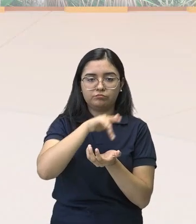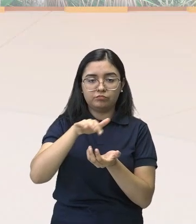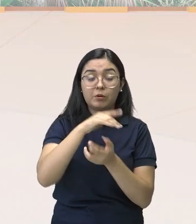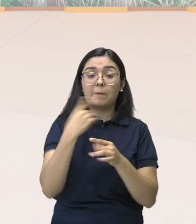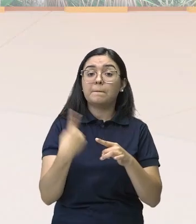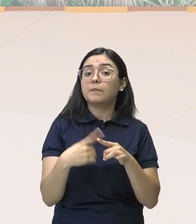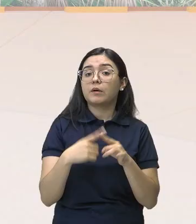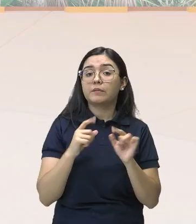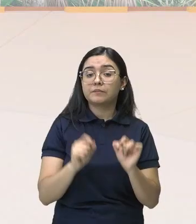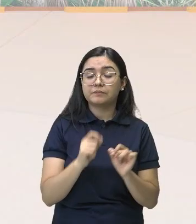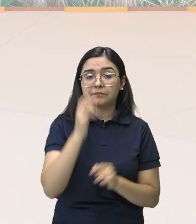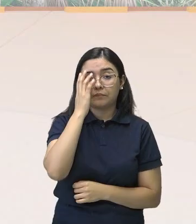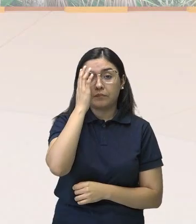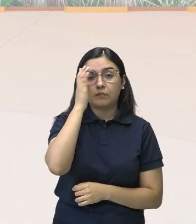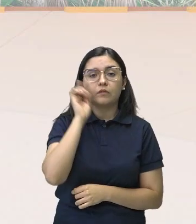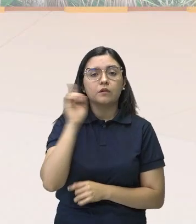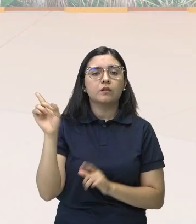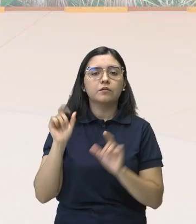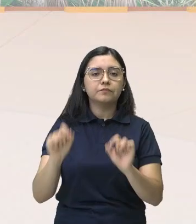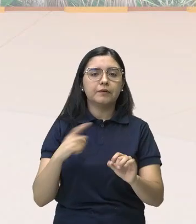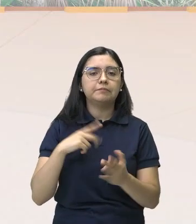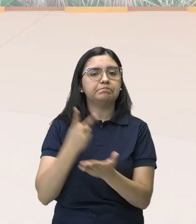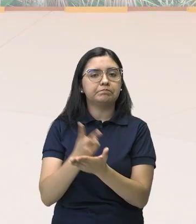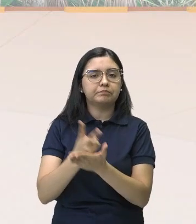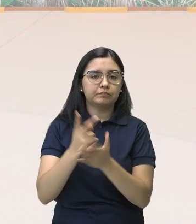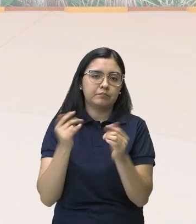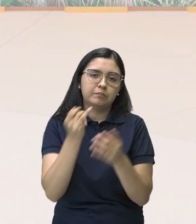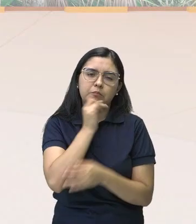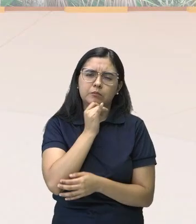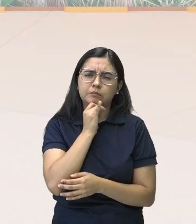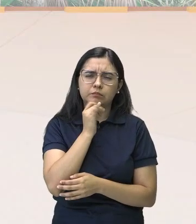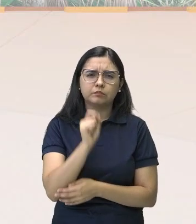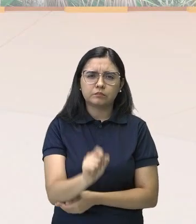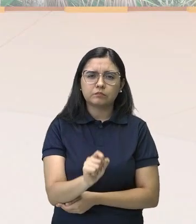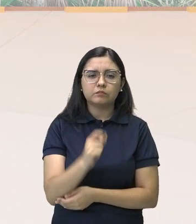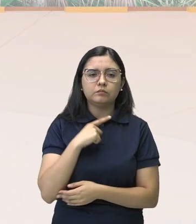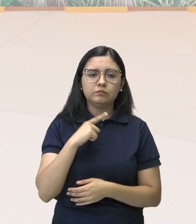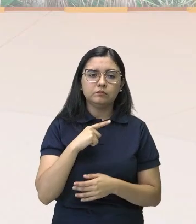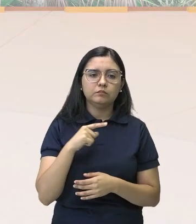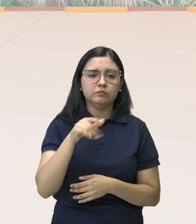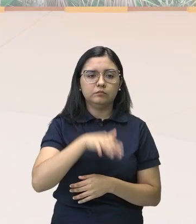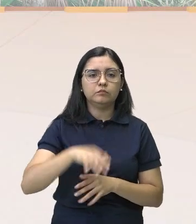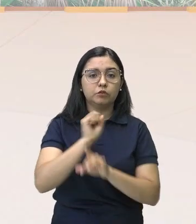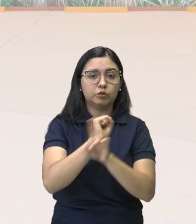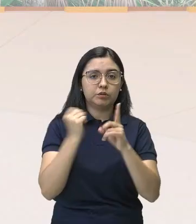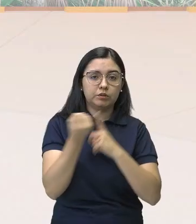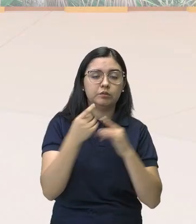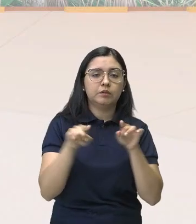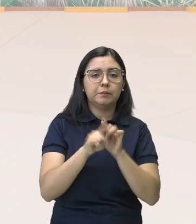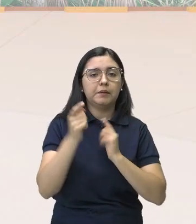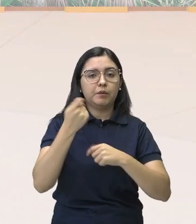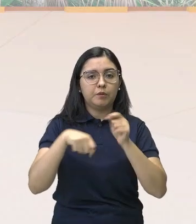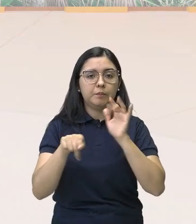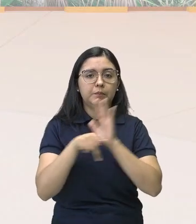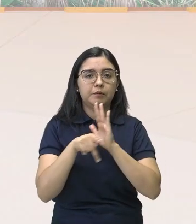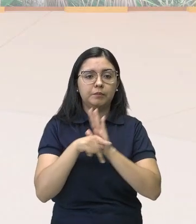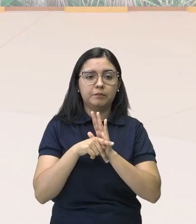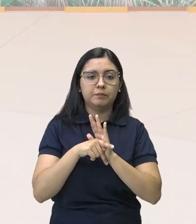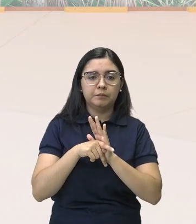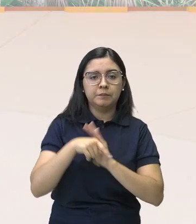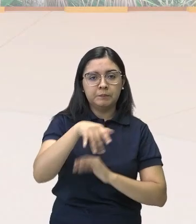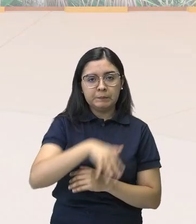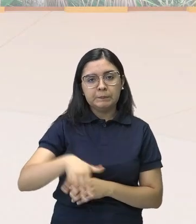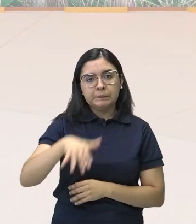porque isso aí vai manter, digamos assim, o panorama social e econômico